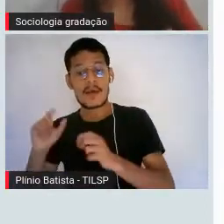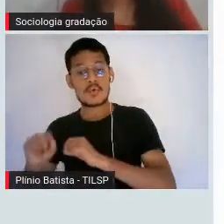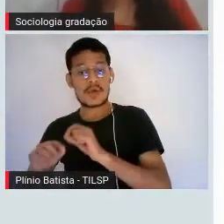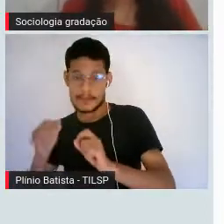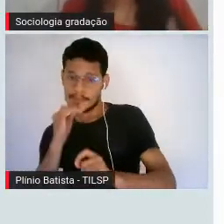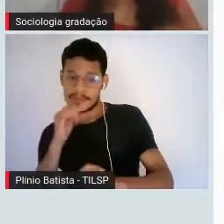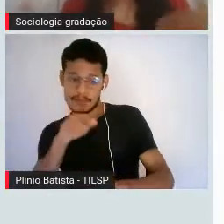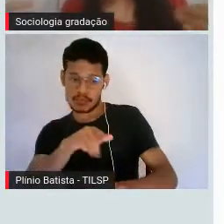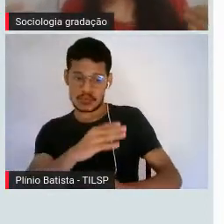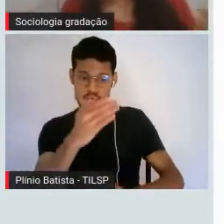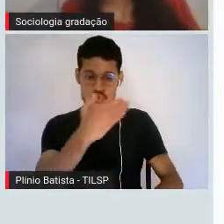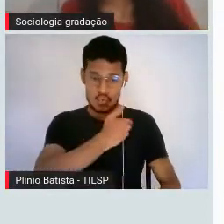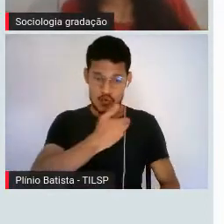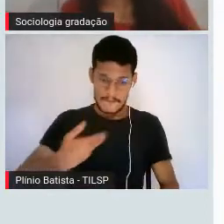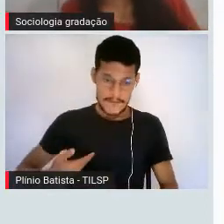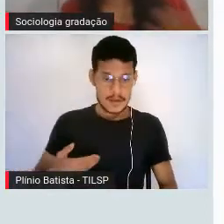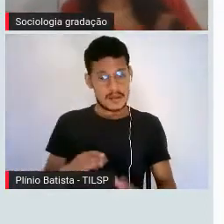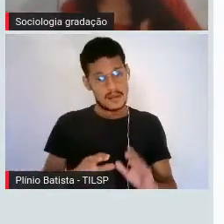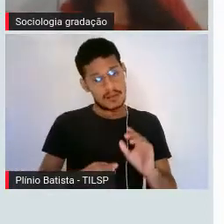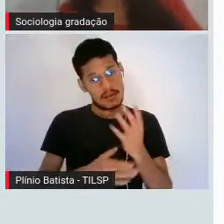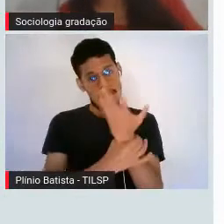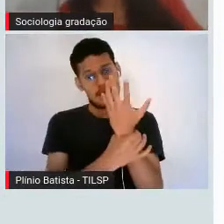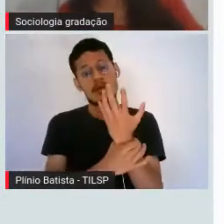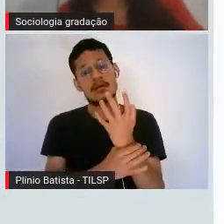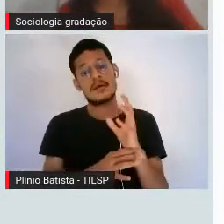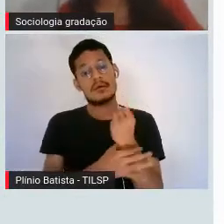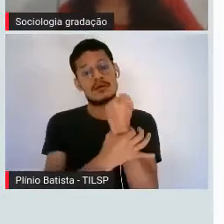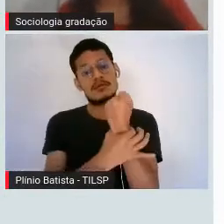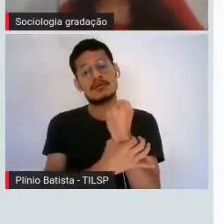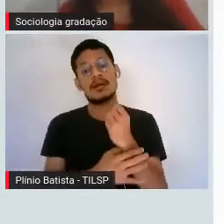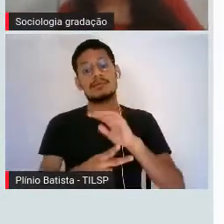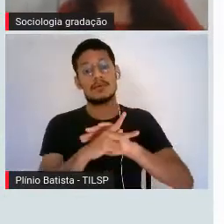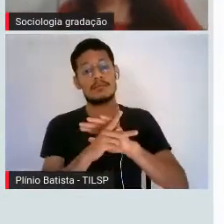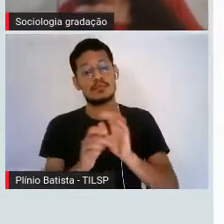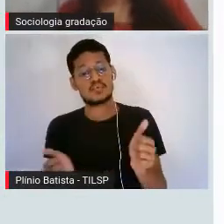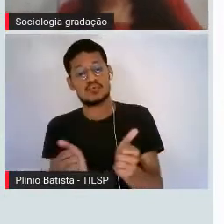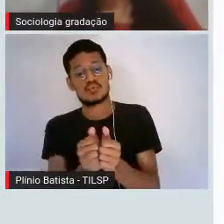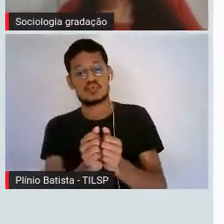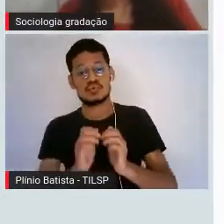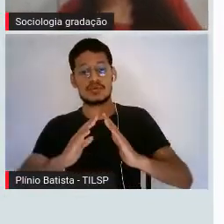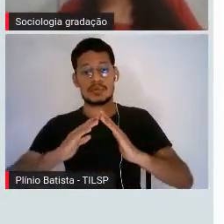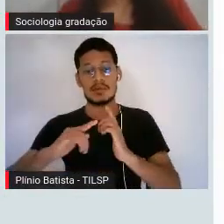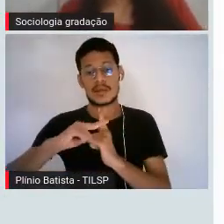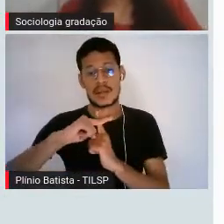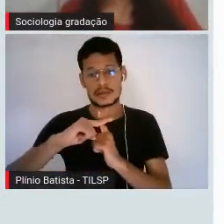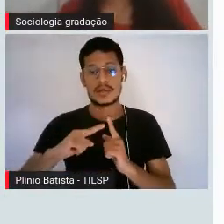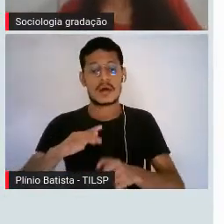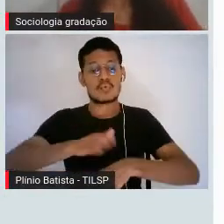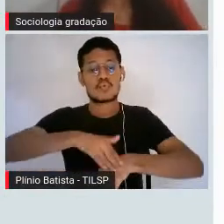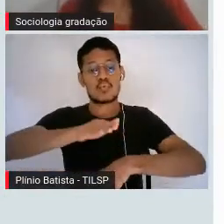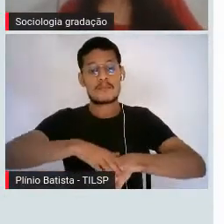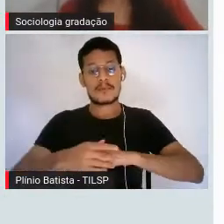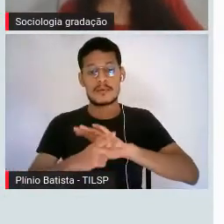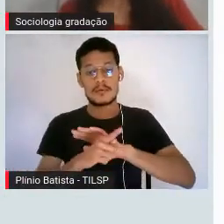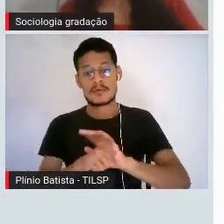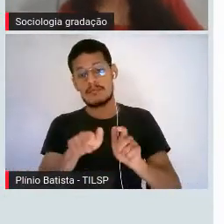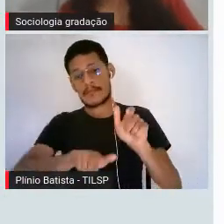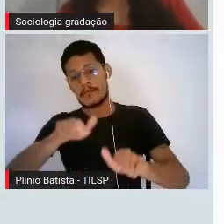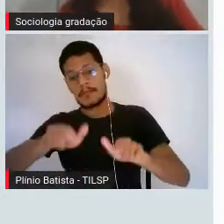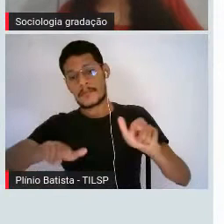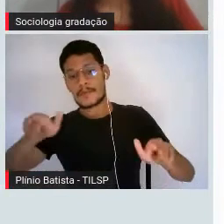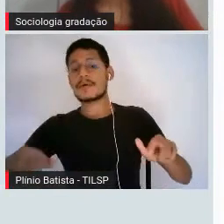assegurasse sua autonomia frente à igreja. Por isso que sofre bastante influência